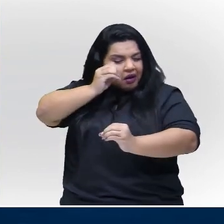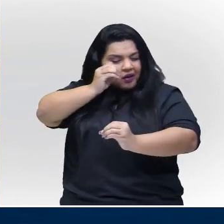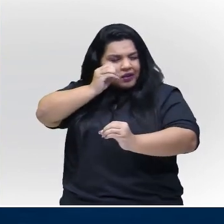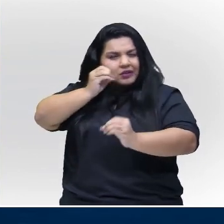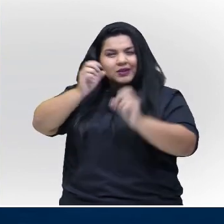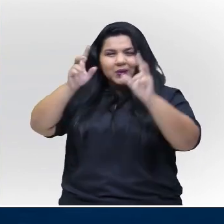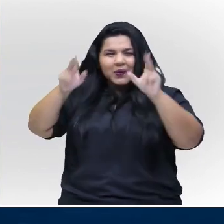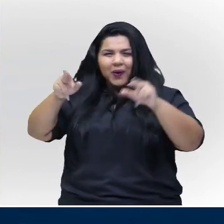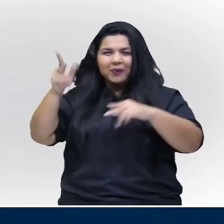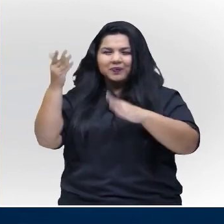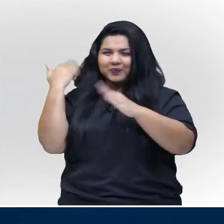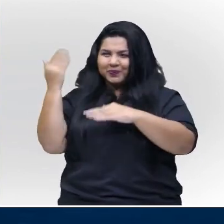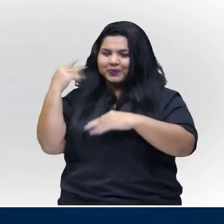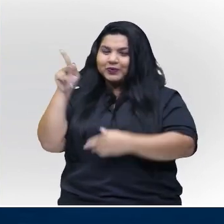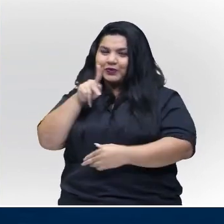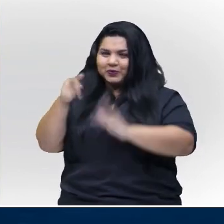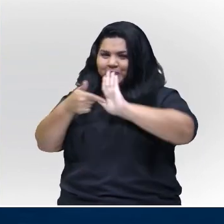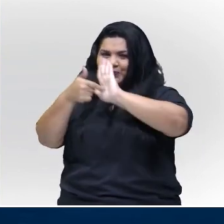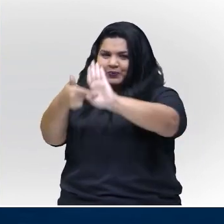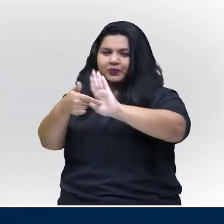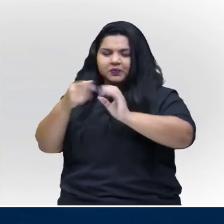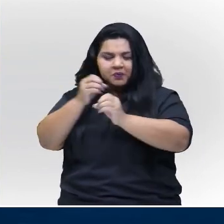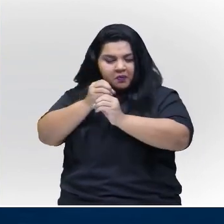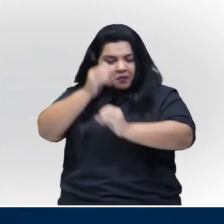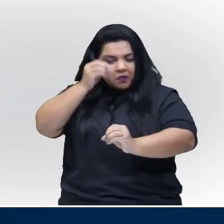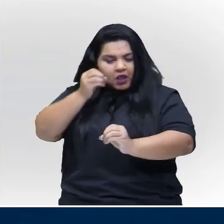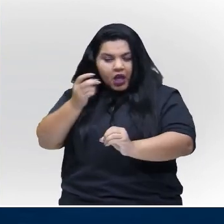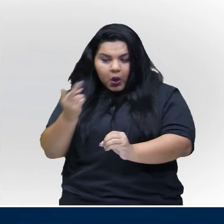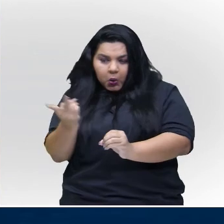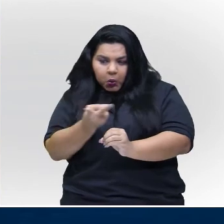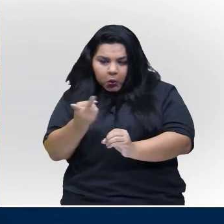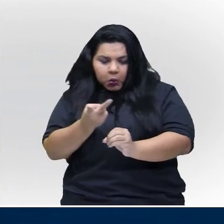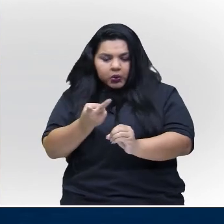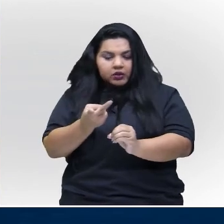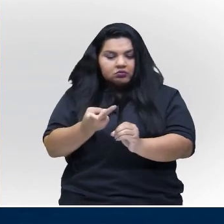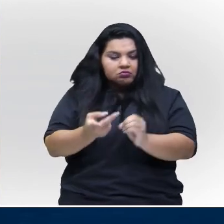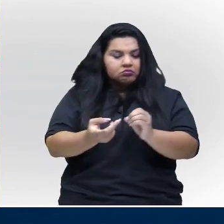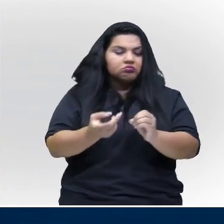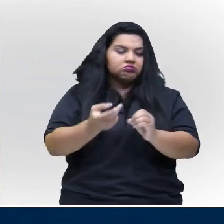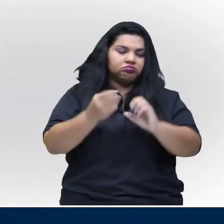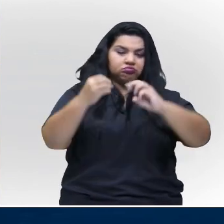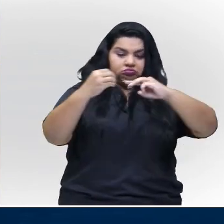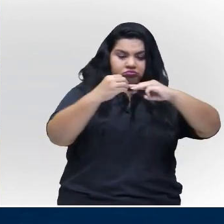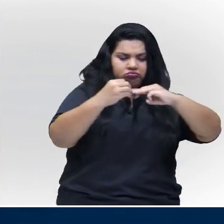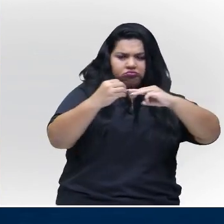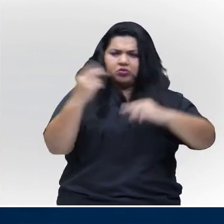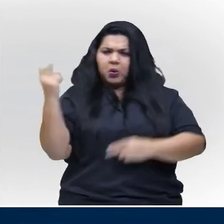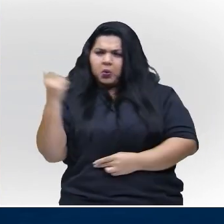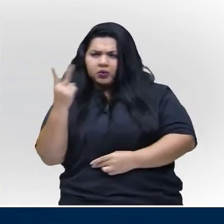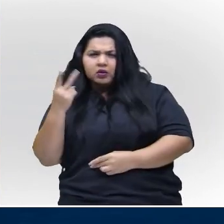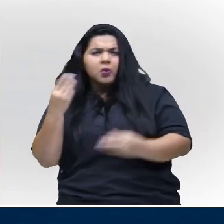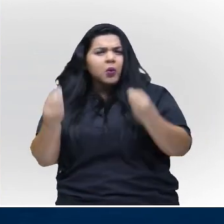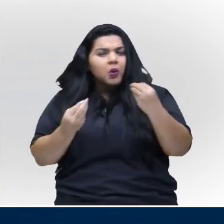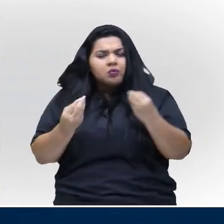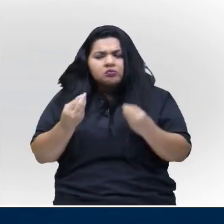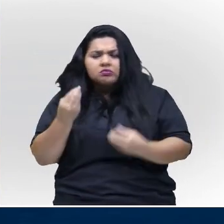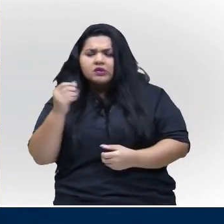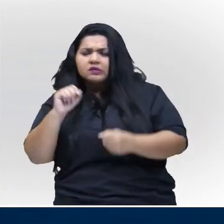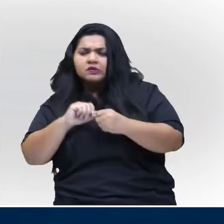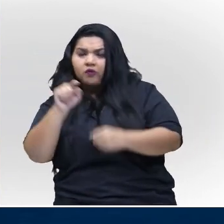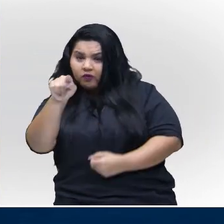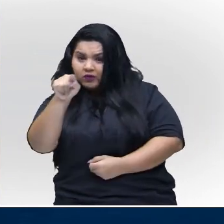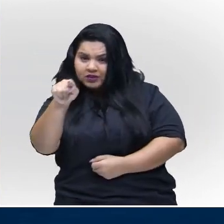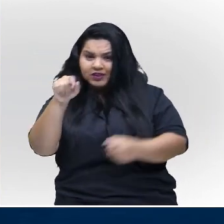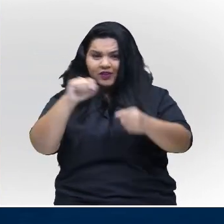àquele que eu trouxe aqui na bancada para a gente, as duas células da imagem, certo? Como você faria para diferenciar a